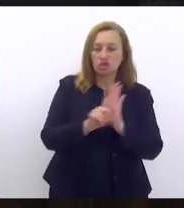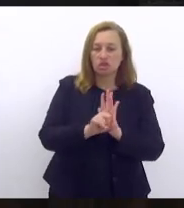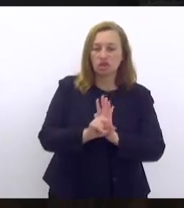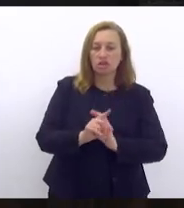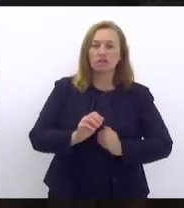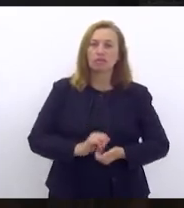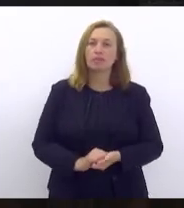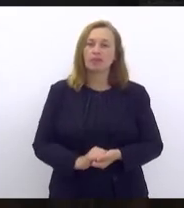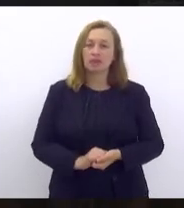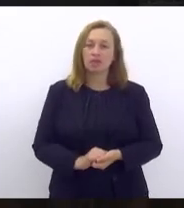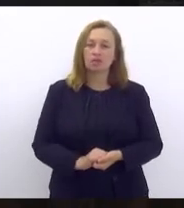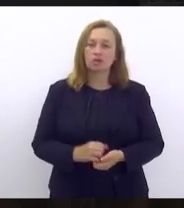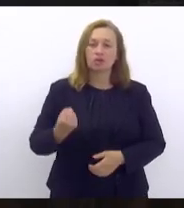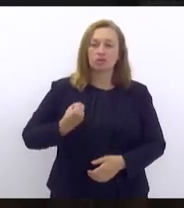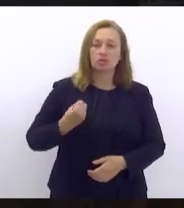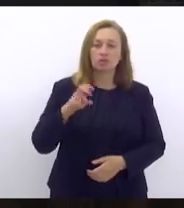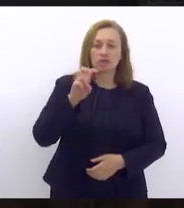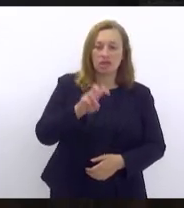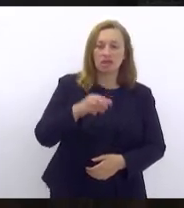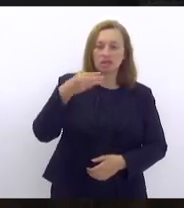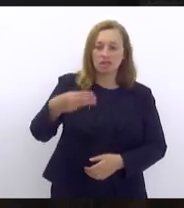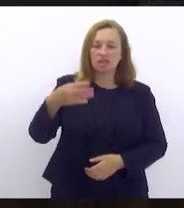lei número